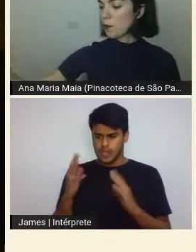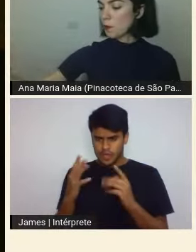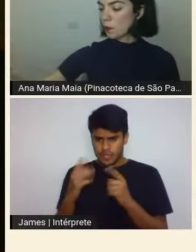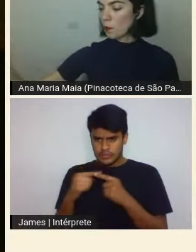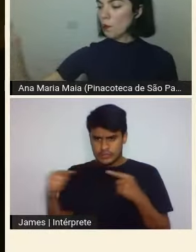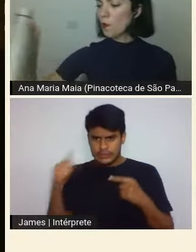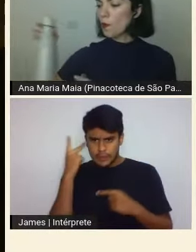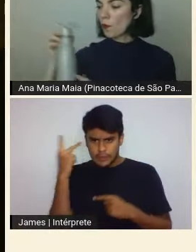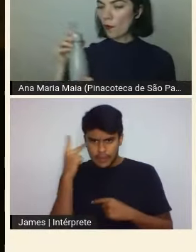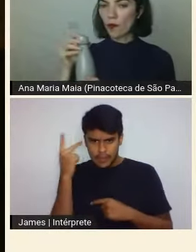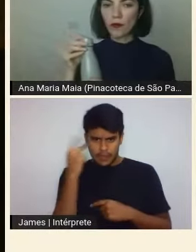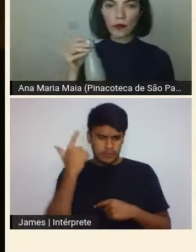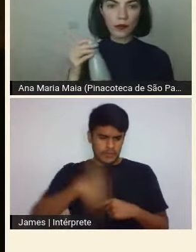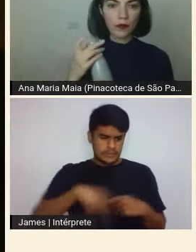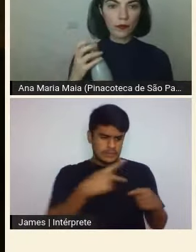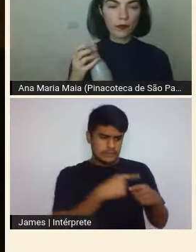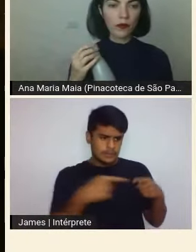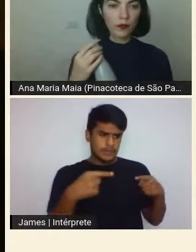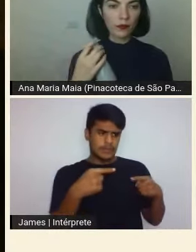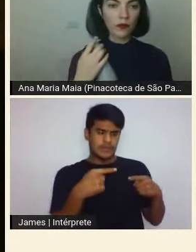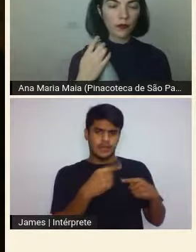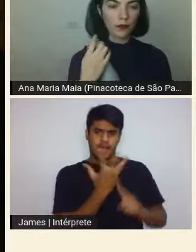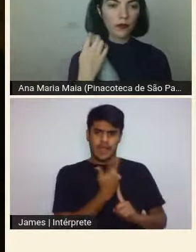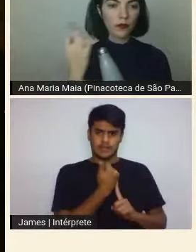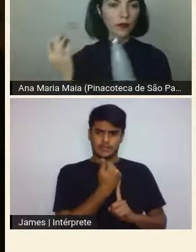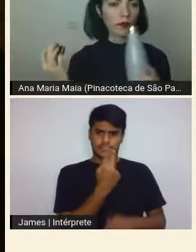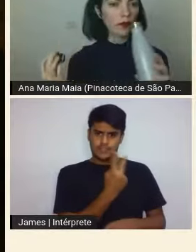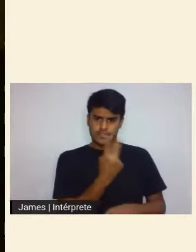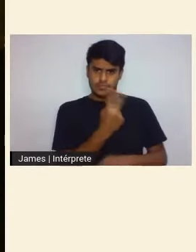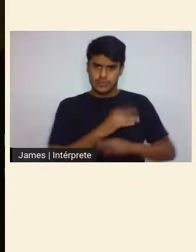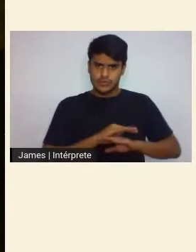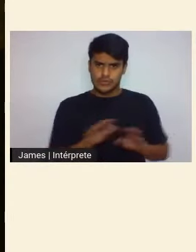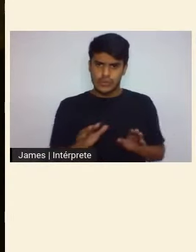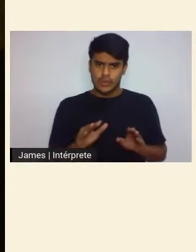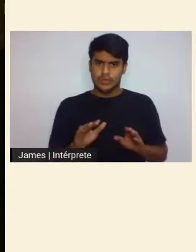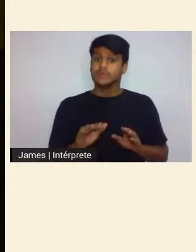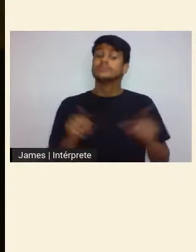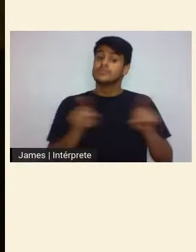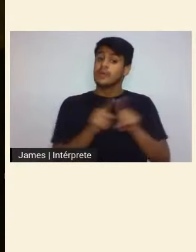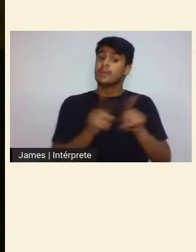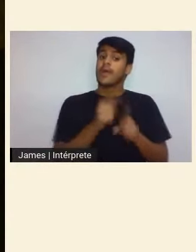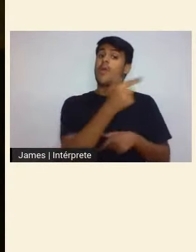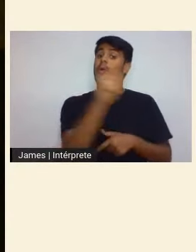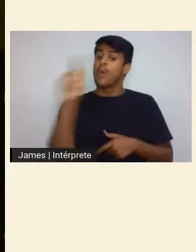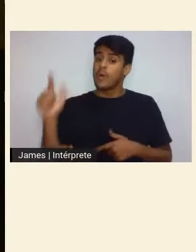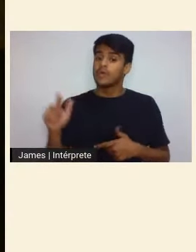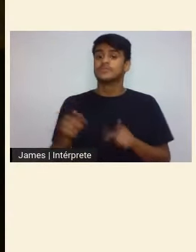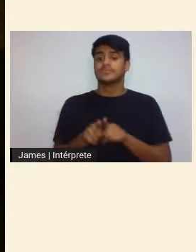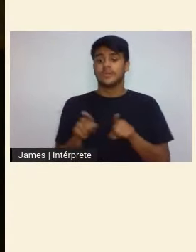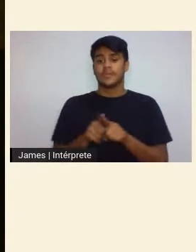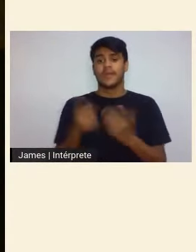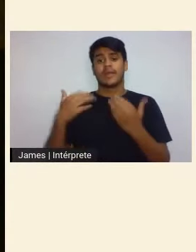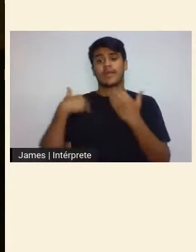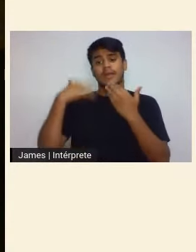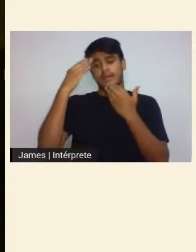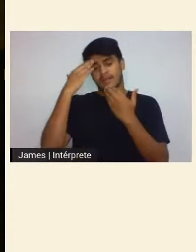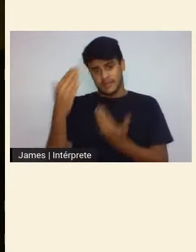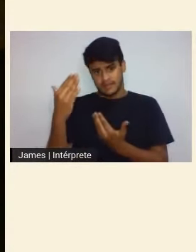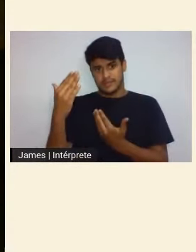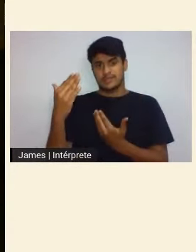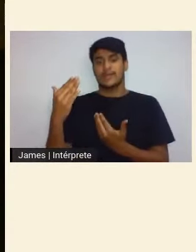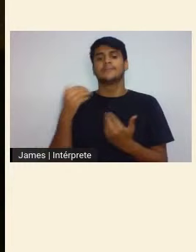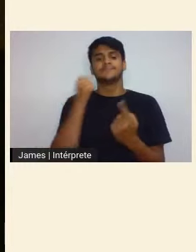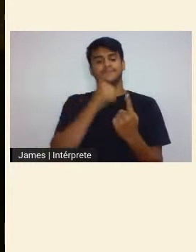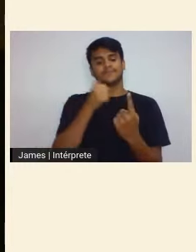de 22, pensando também os outros Brasis, um termo, inclusive, da época. Quero agradecer aqui especialmente a Fernanda